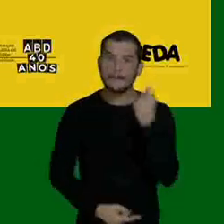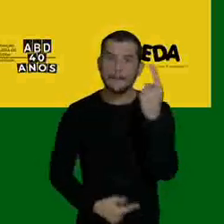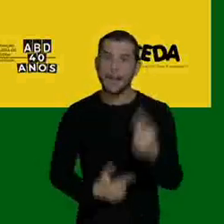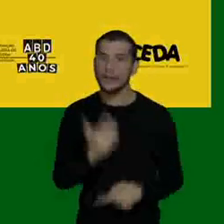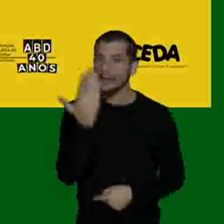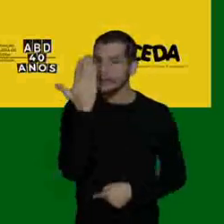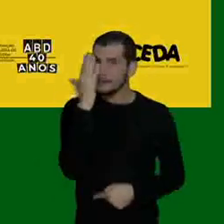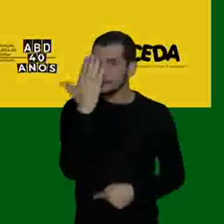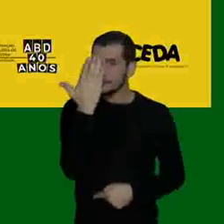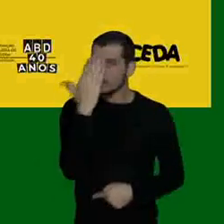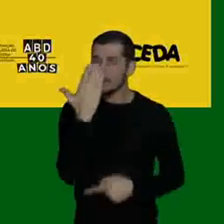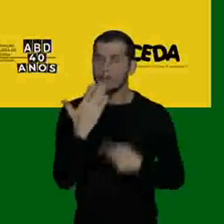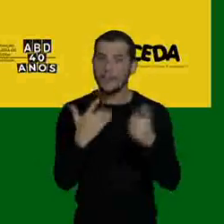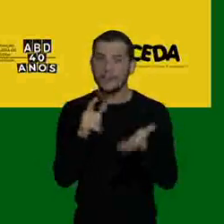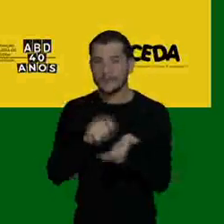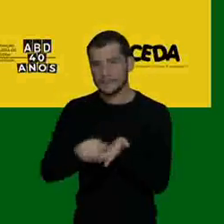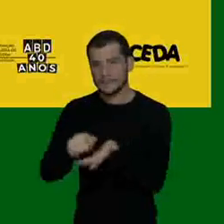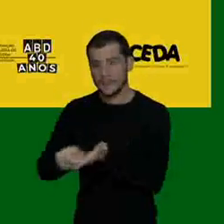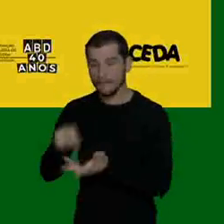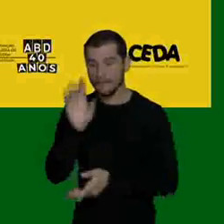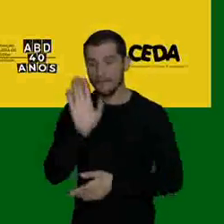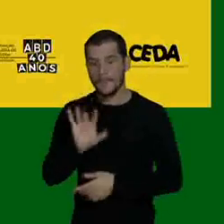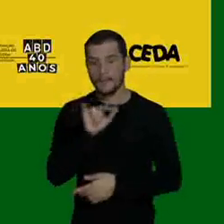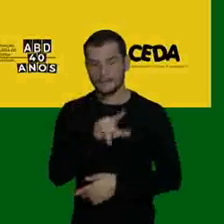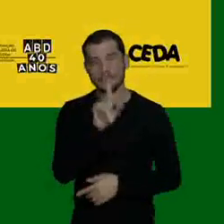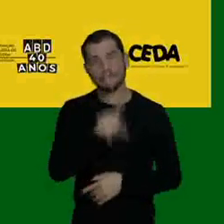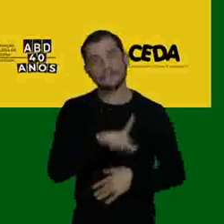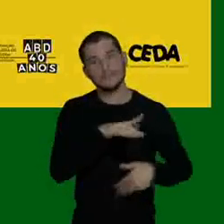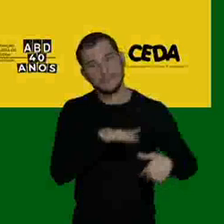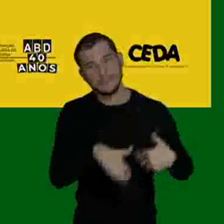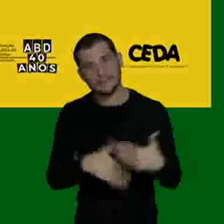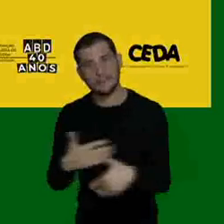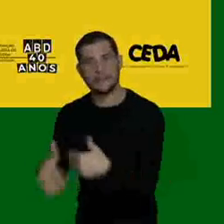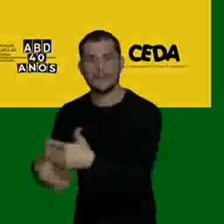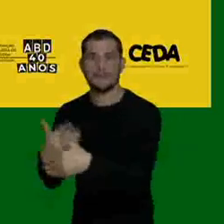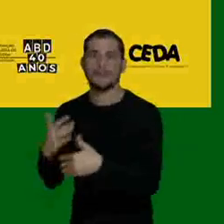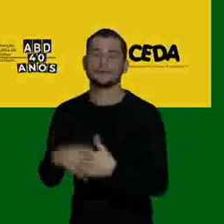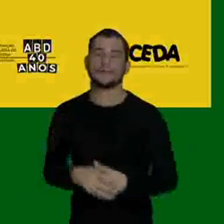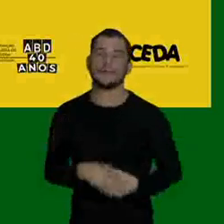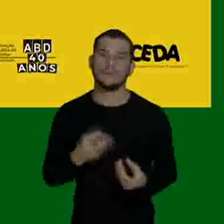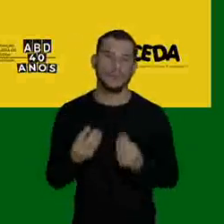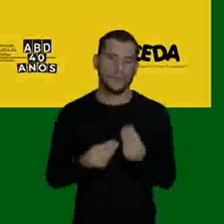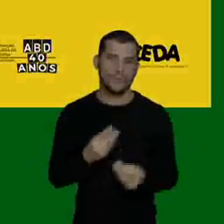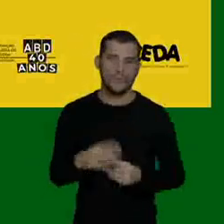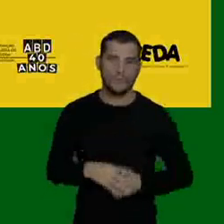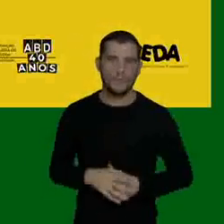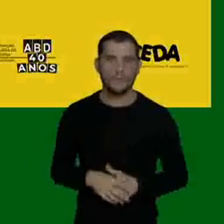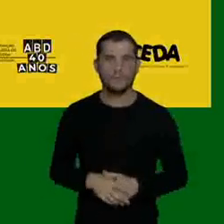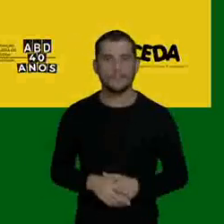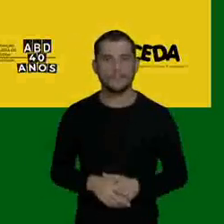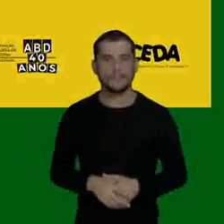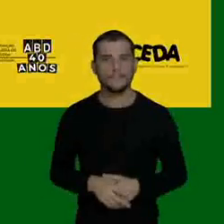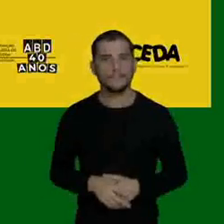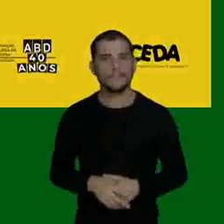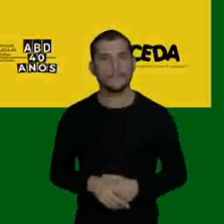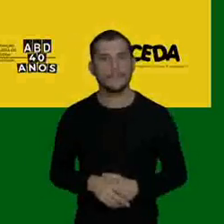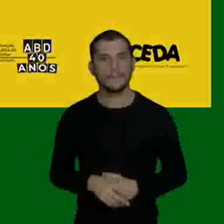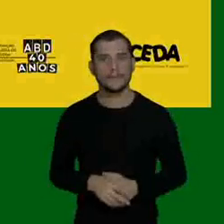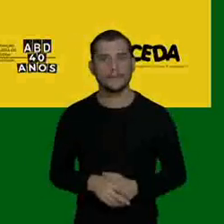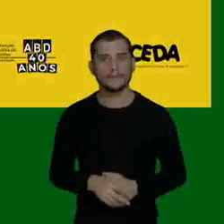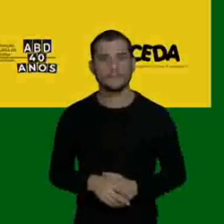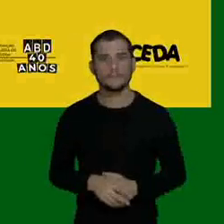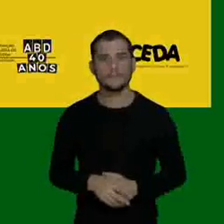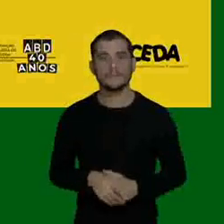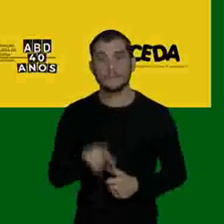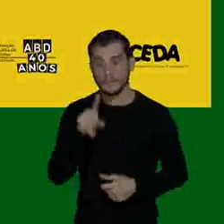faz parte até do processo né então muitas crianças apresentam isso né então é uma criança de risco ela falou a acho que